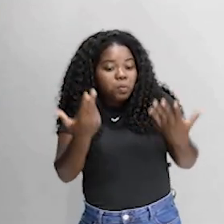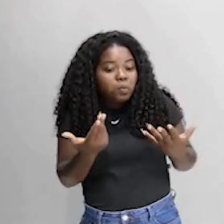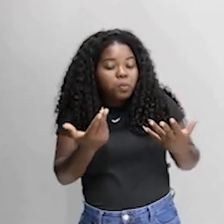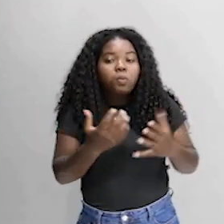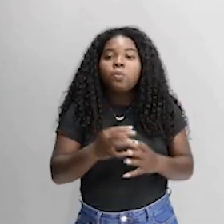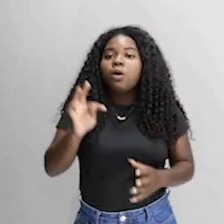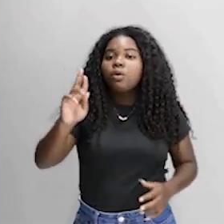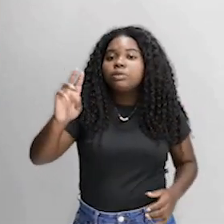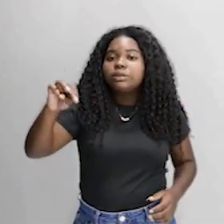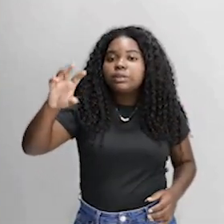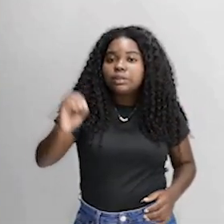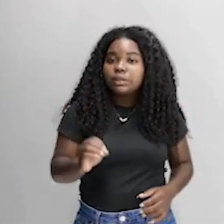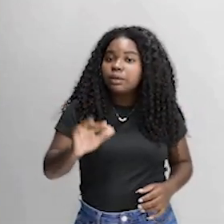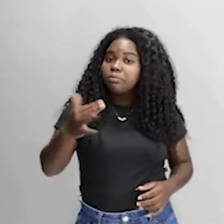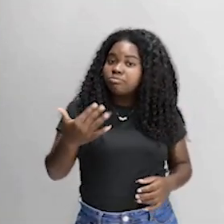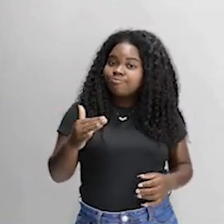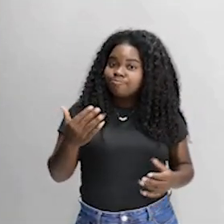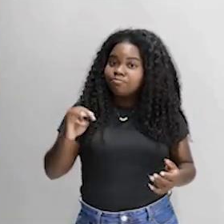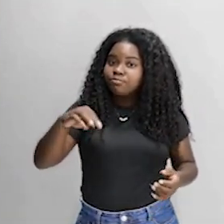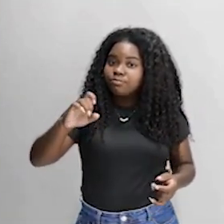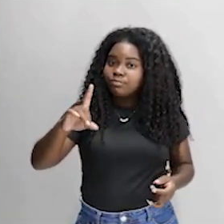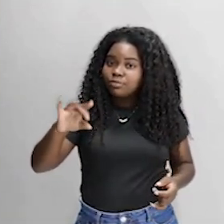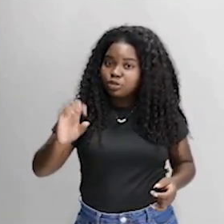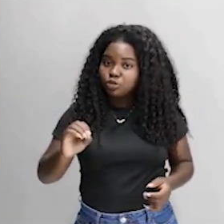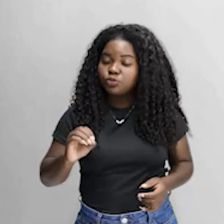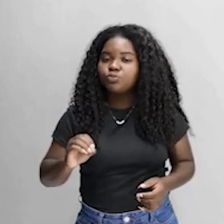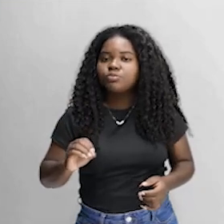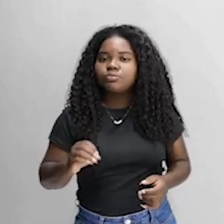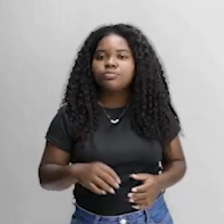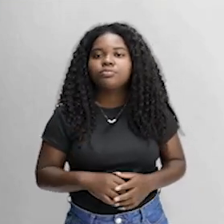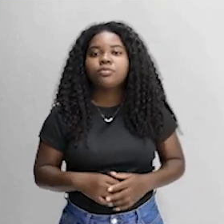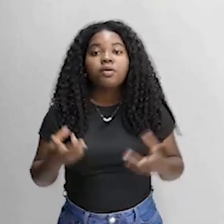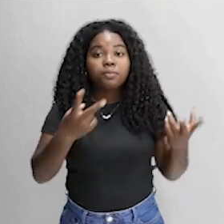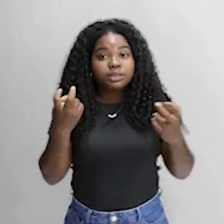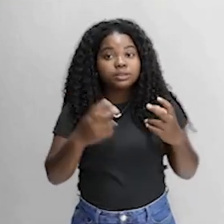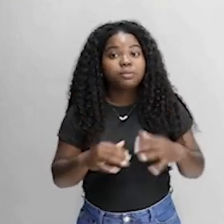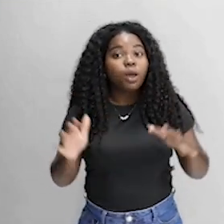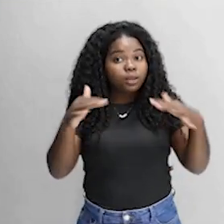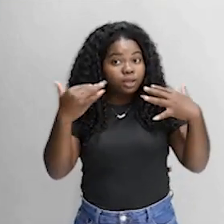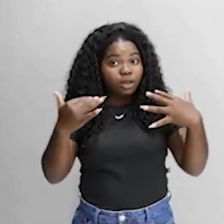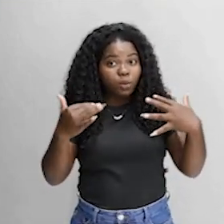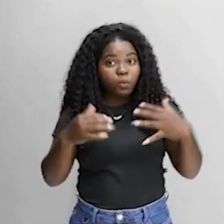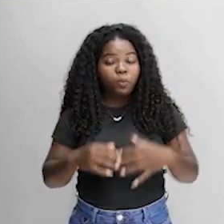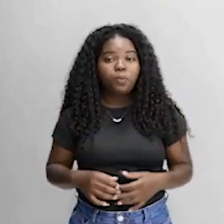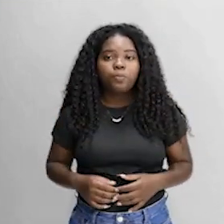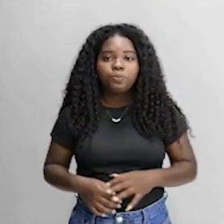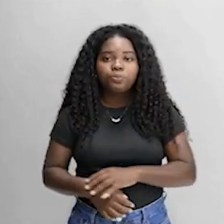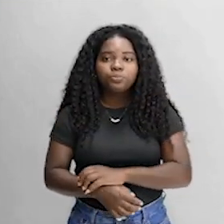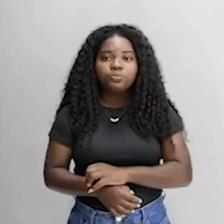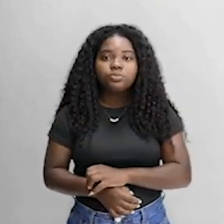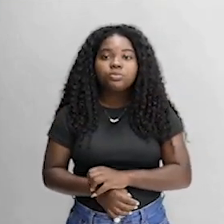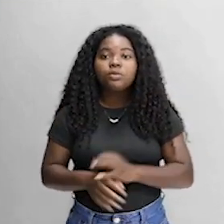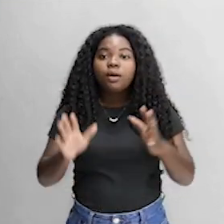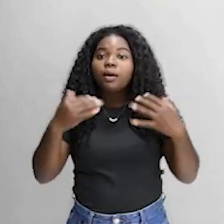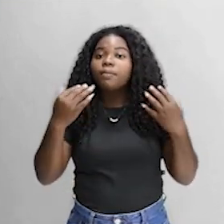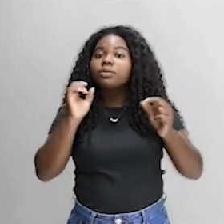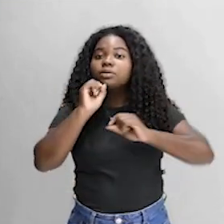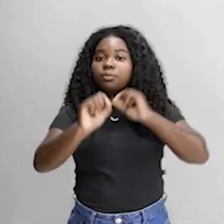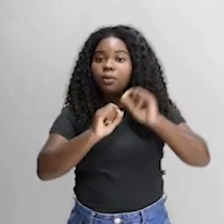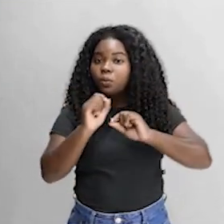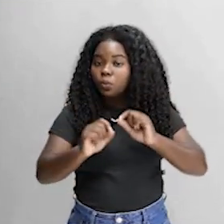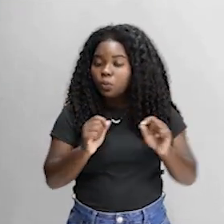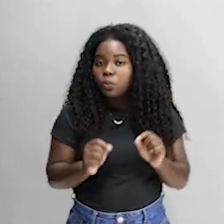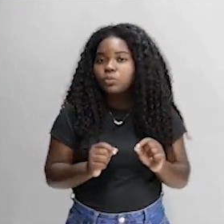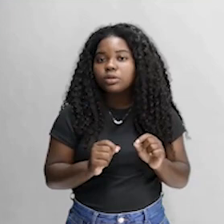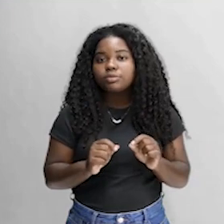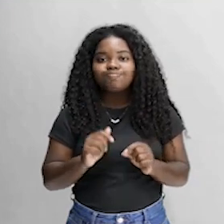né? Obviamente, você vai perceber que o termo médio... Olha para cá, olha para cá, olha para cá. Tu vai perceber que o termo médio não